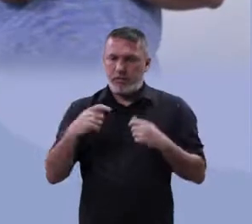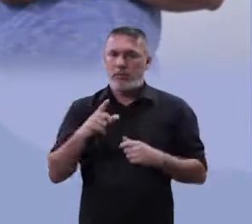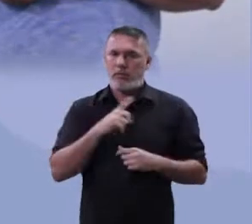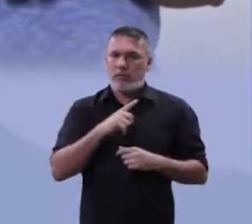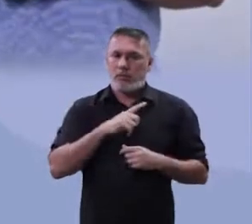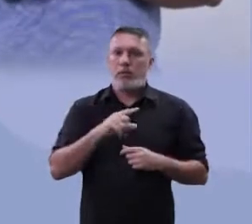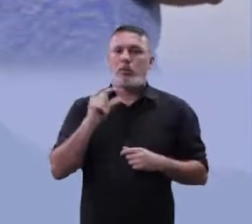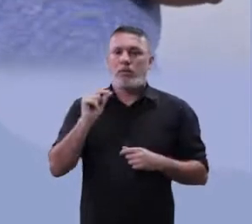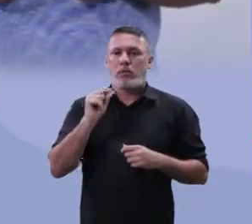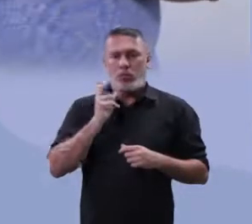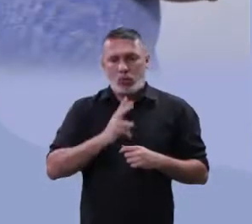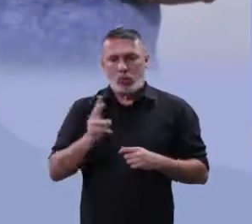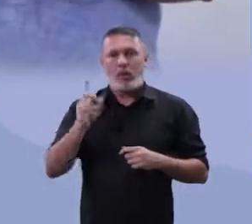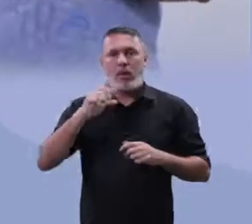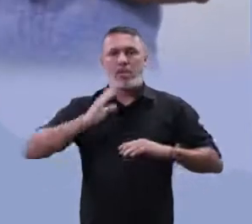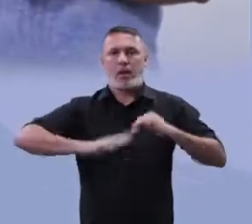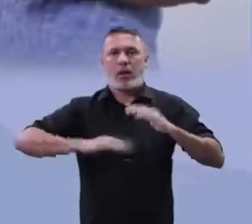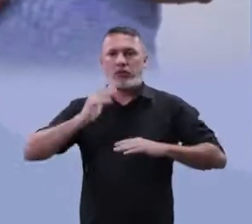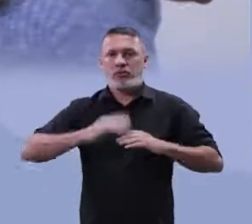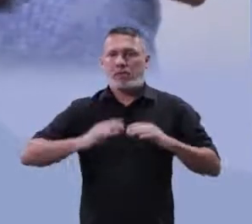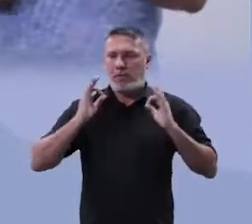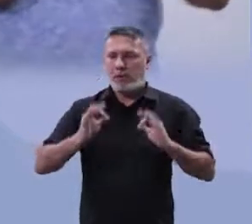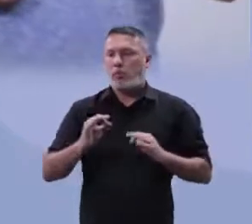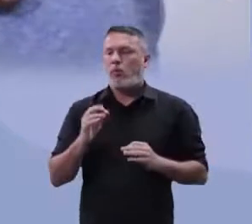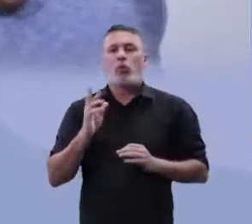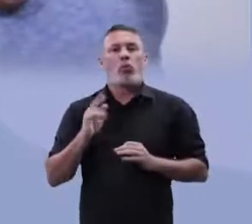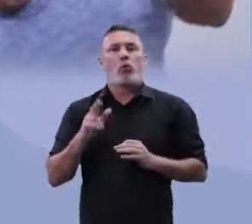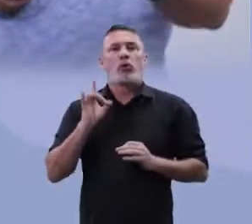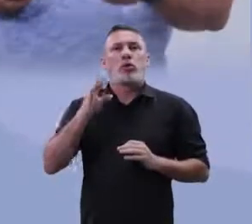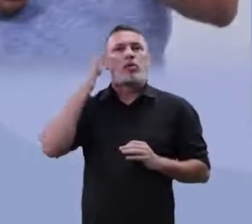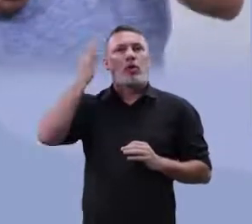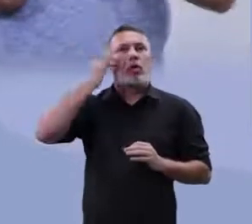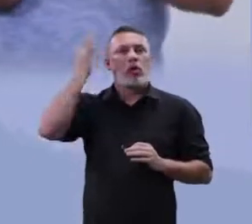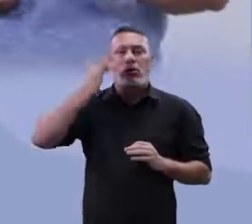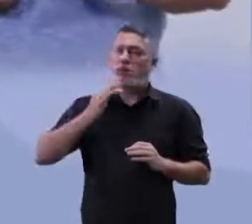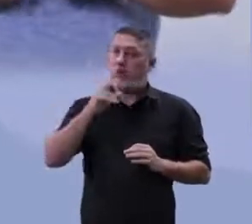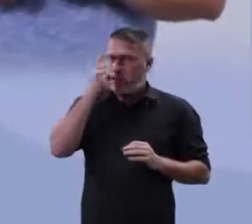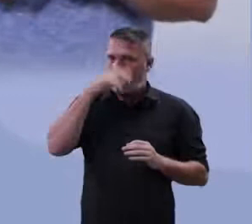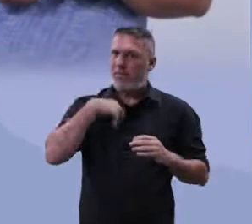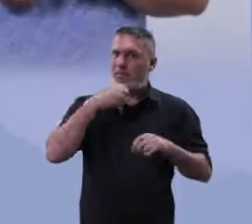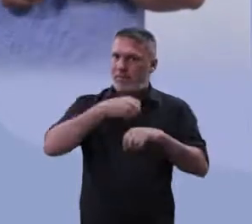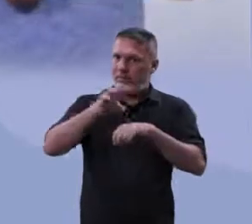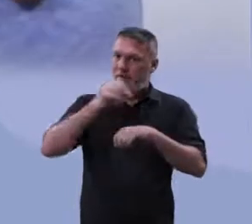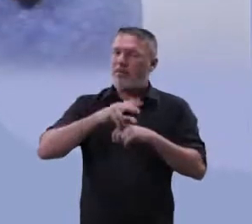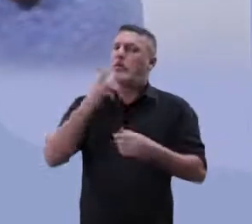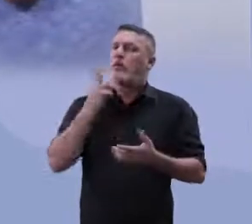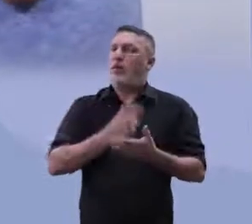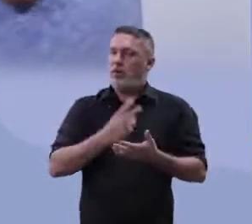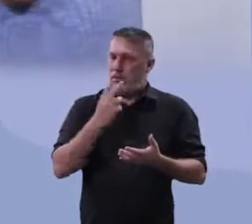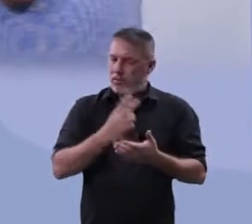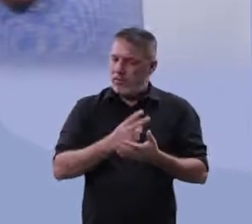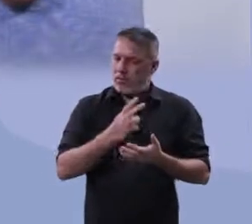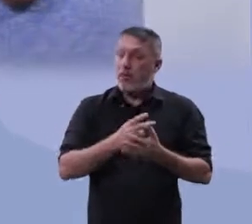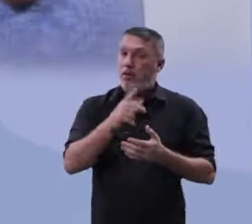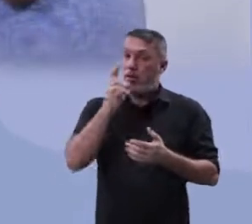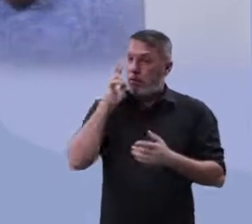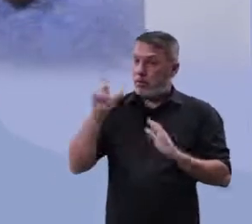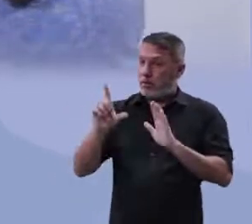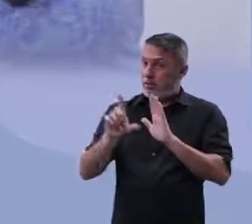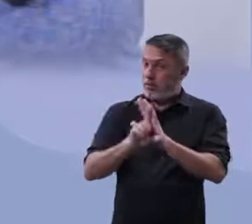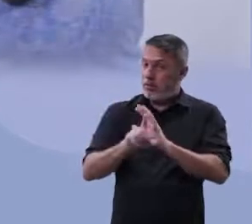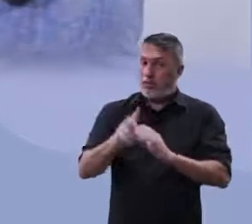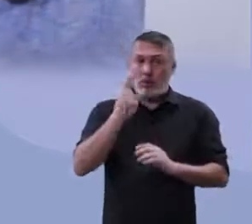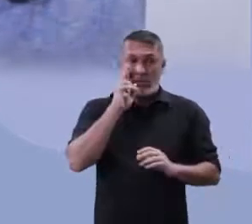precisa ser mantido na prática, não apenas na teoria. Lembra que eu sempre falei isso com vocês? Observe a